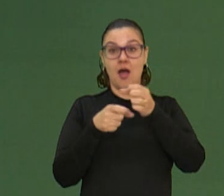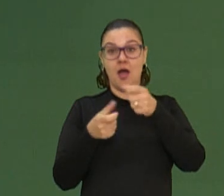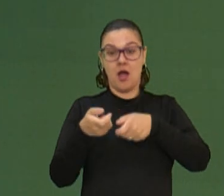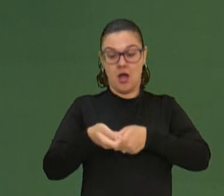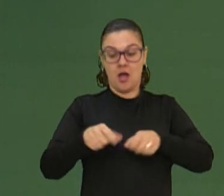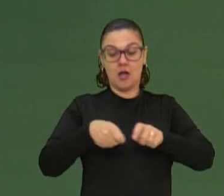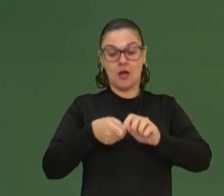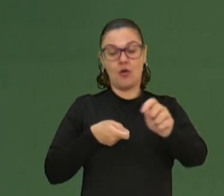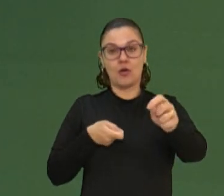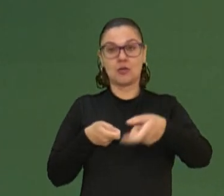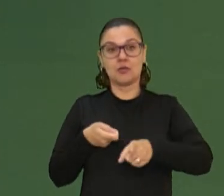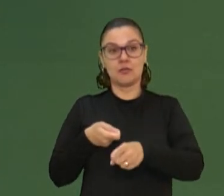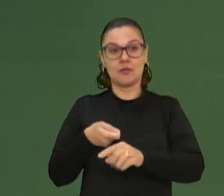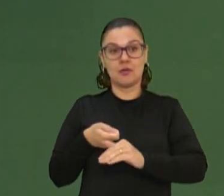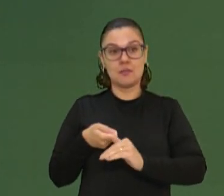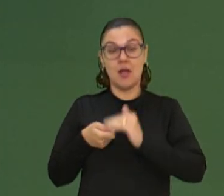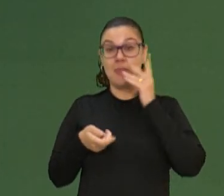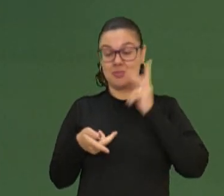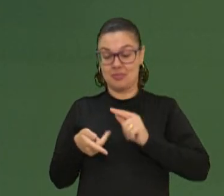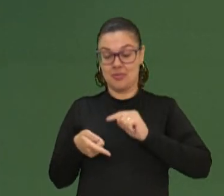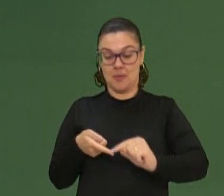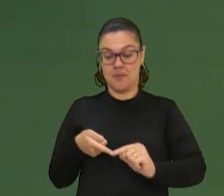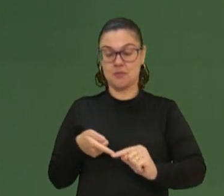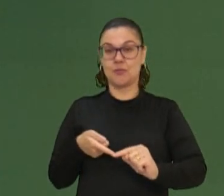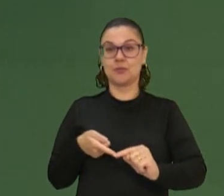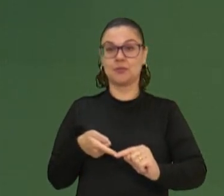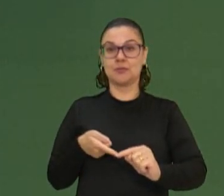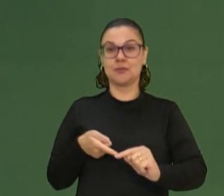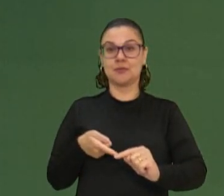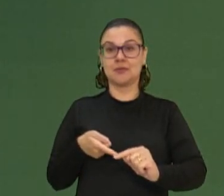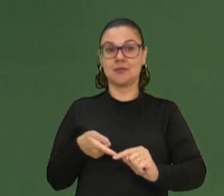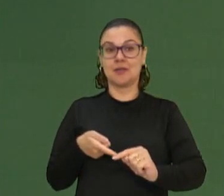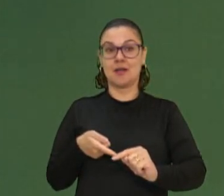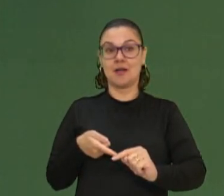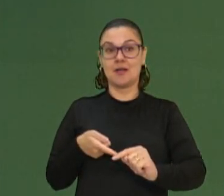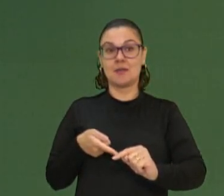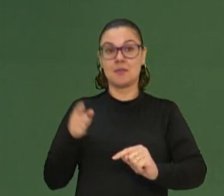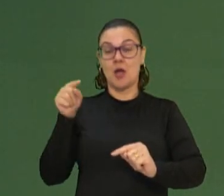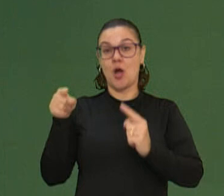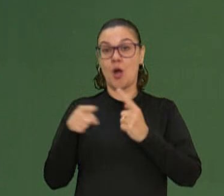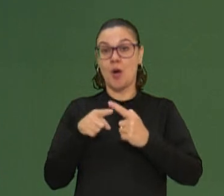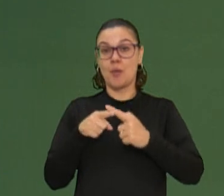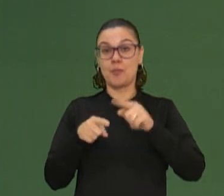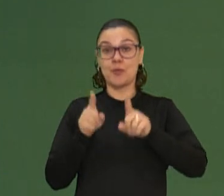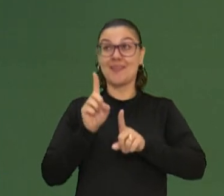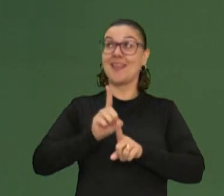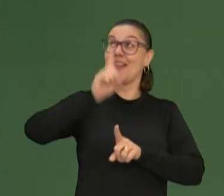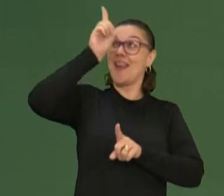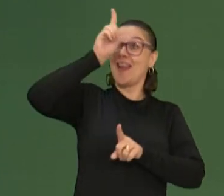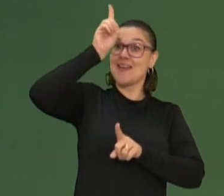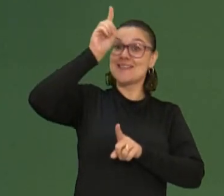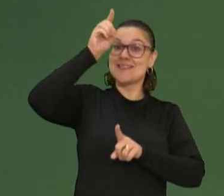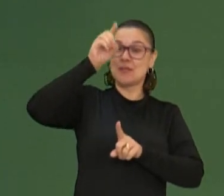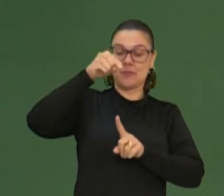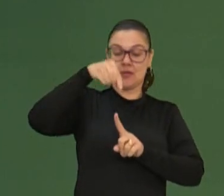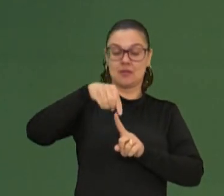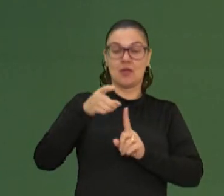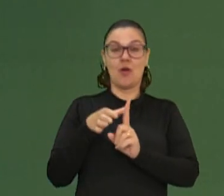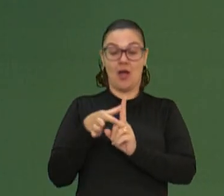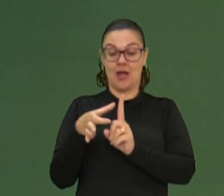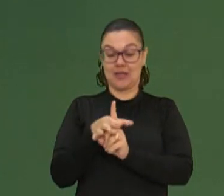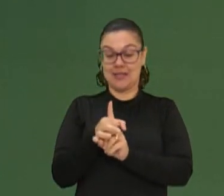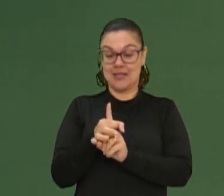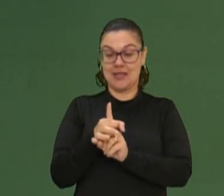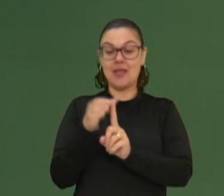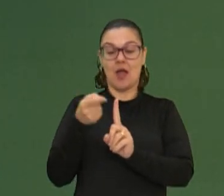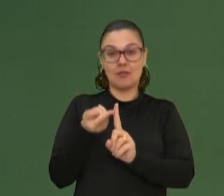altura. A corda vai estar na mesma altura, porque o meristema está lá na ponta da árvore e a árvore vai crescer a